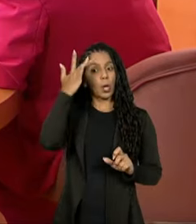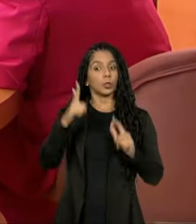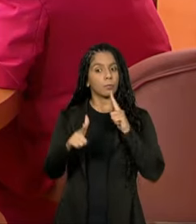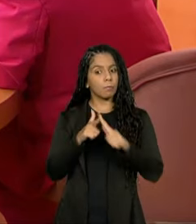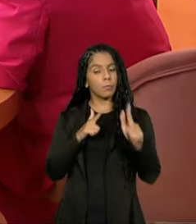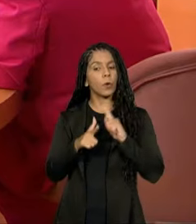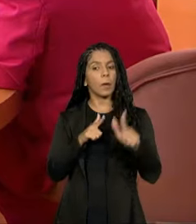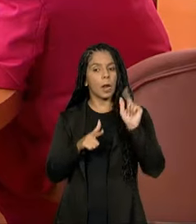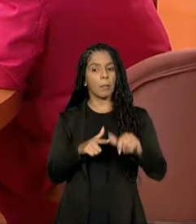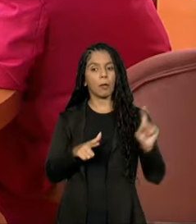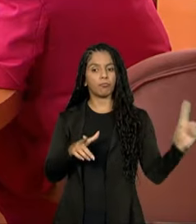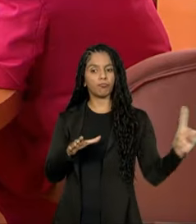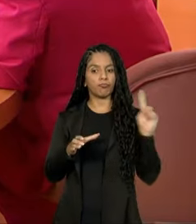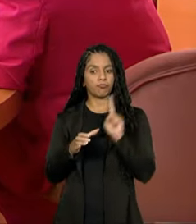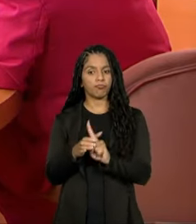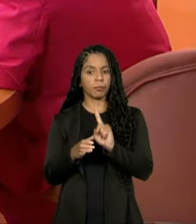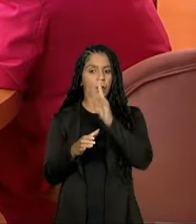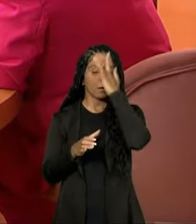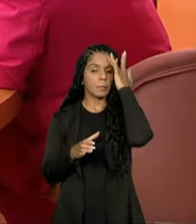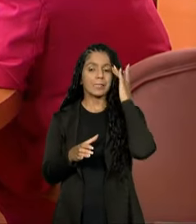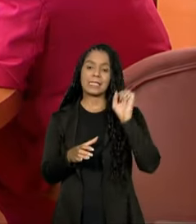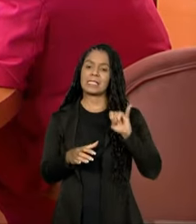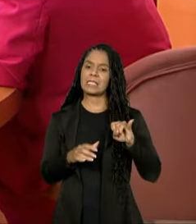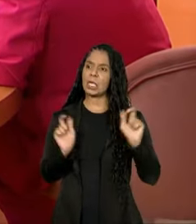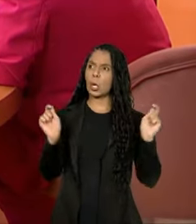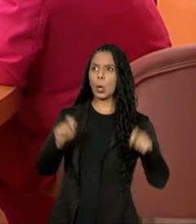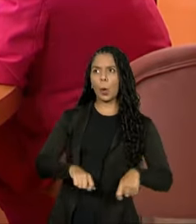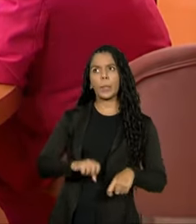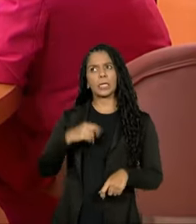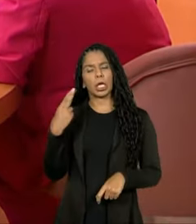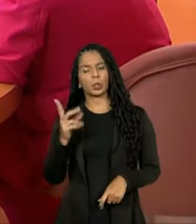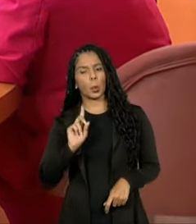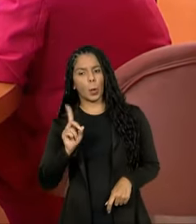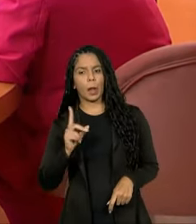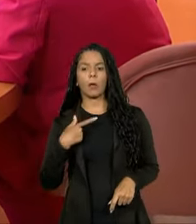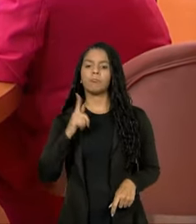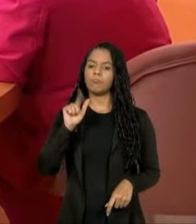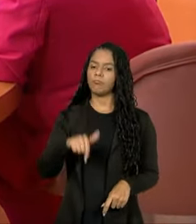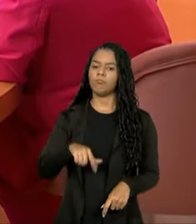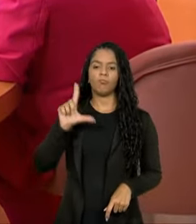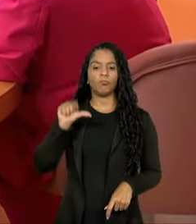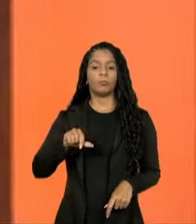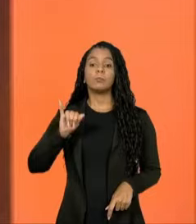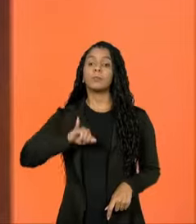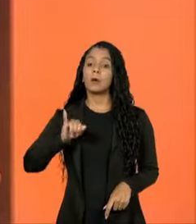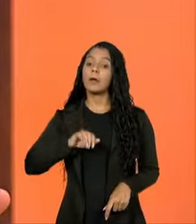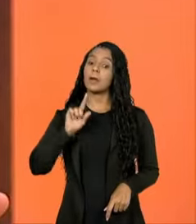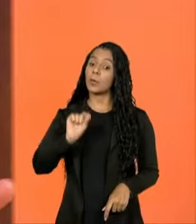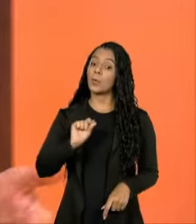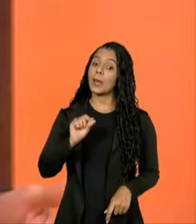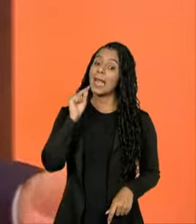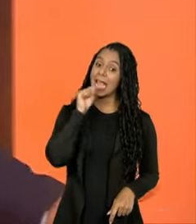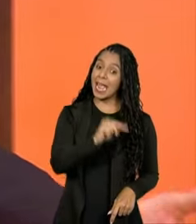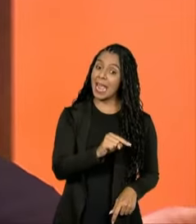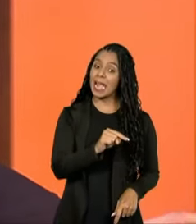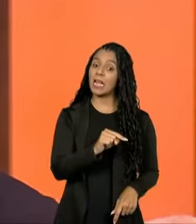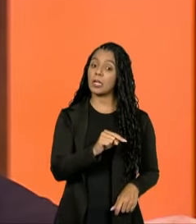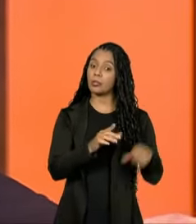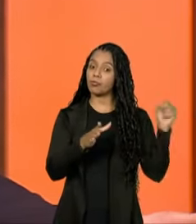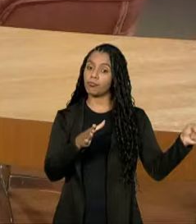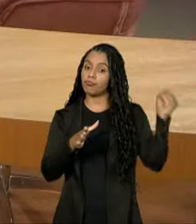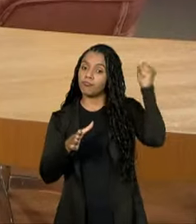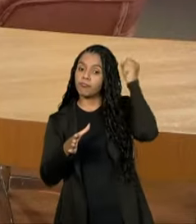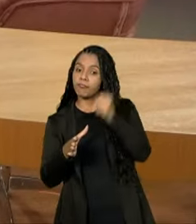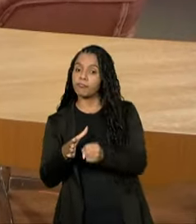Eu acho que, assim, se esse infiltrado foi competente, não foi competente, eu acho que isso é o que menos importa. A questão é, eles chegaram a infiltrar alguém. É